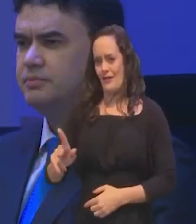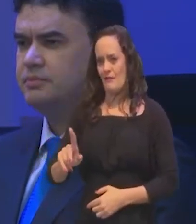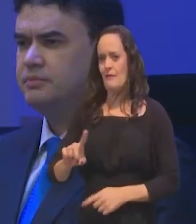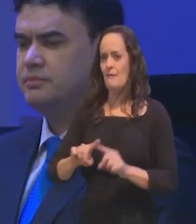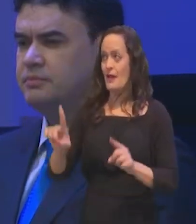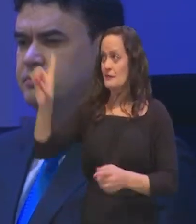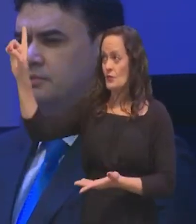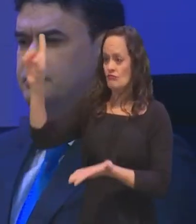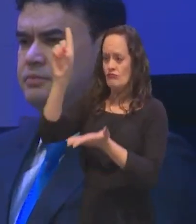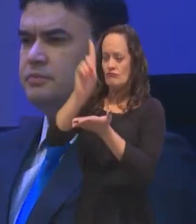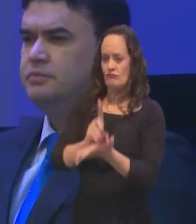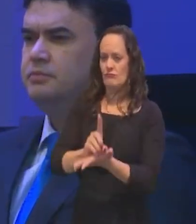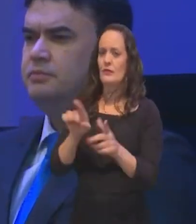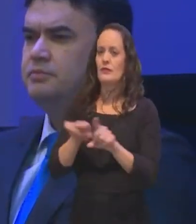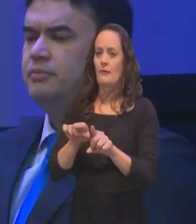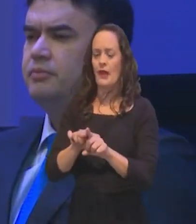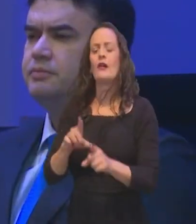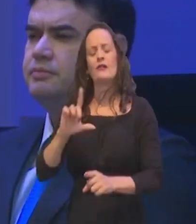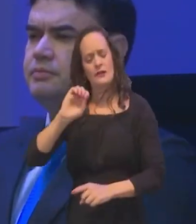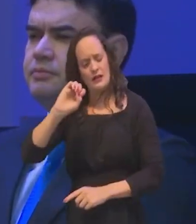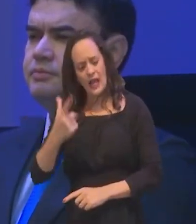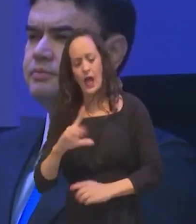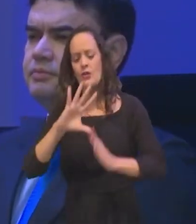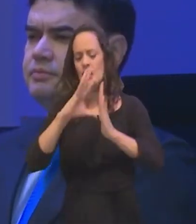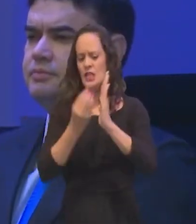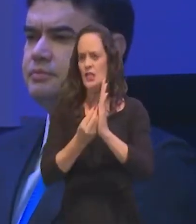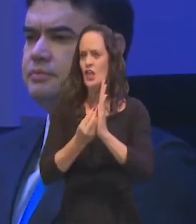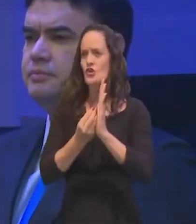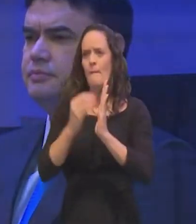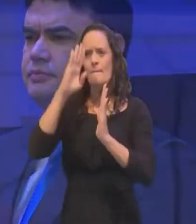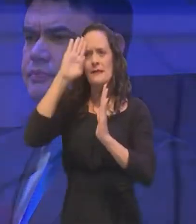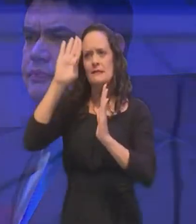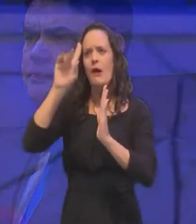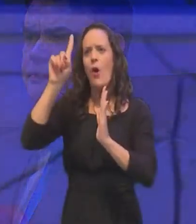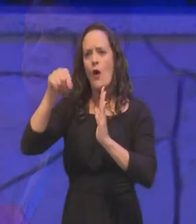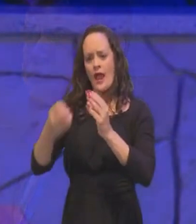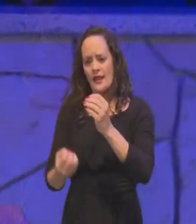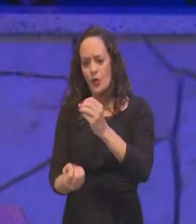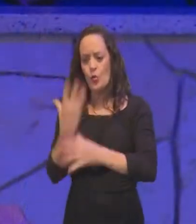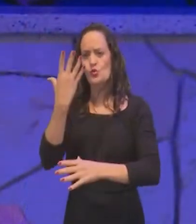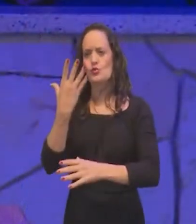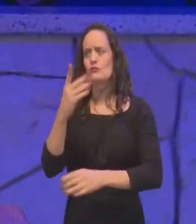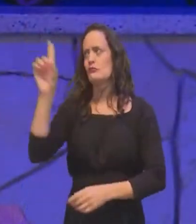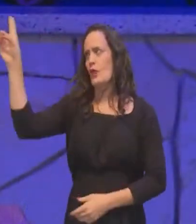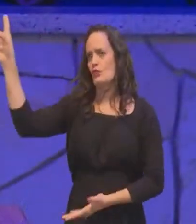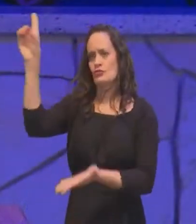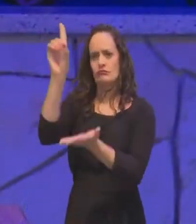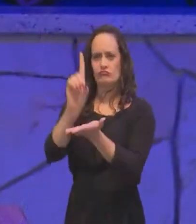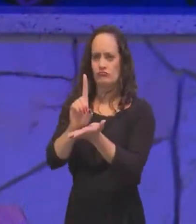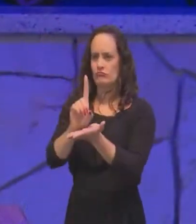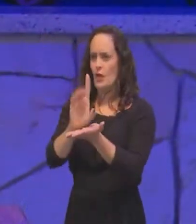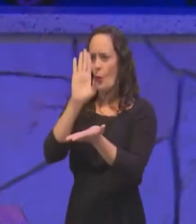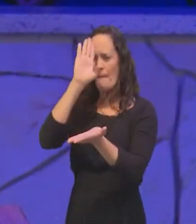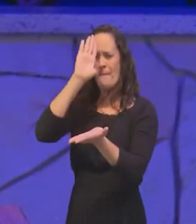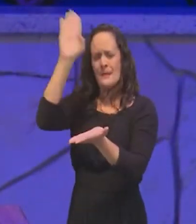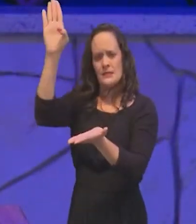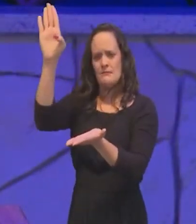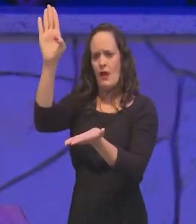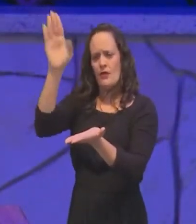A igreja tem um propósito, ela tem um fundador. O fundador é Jesus Cristo. Ele é o iniciador da